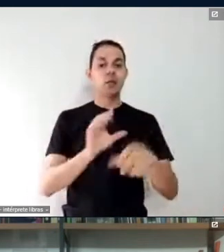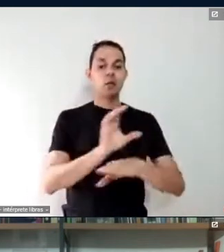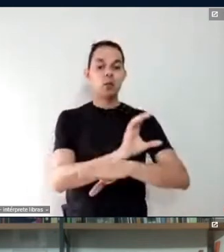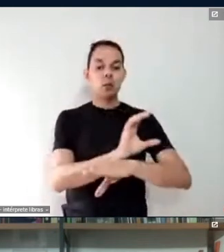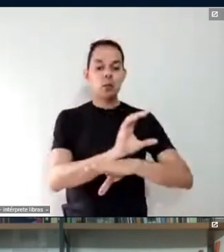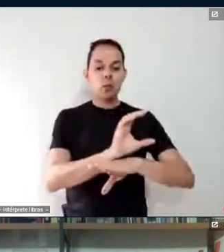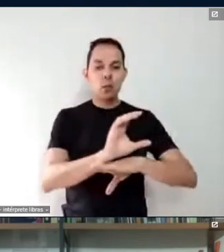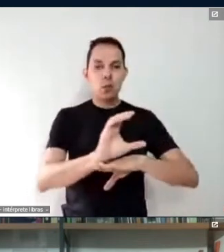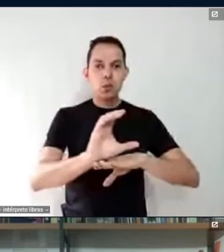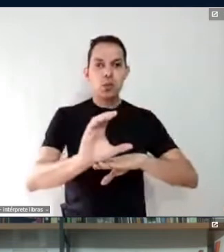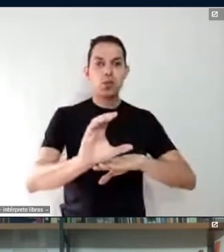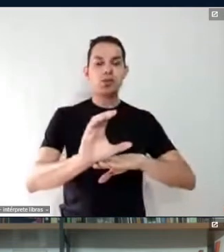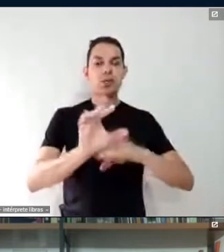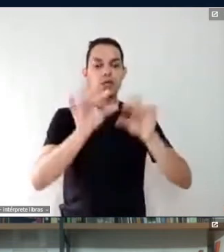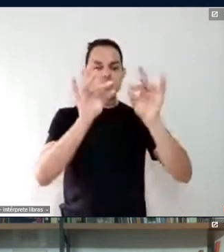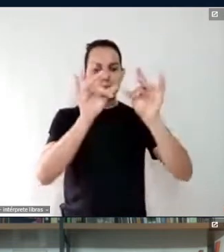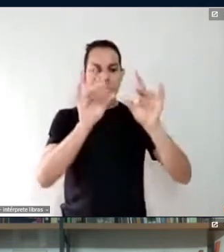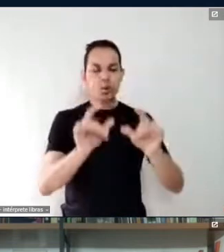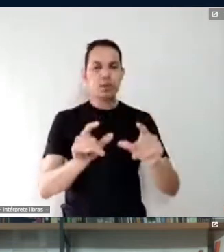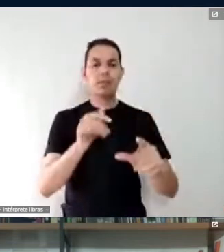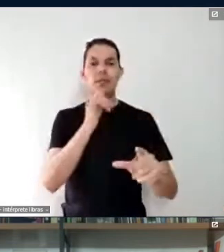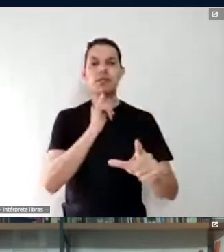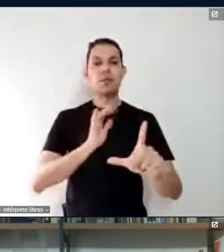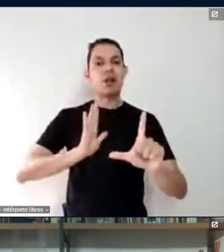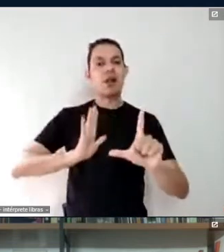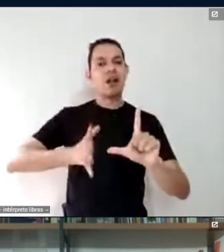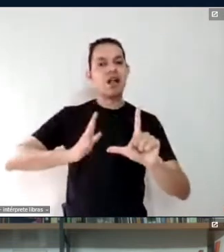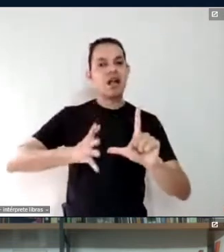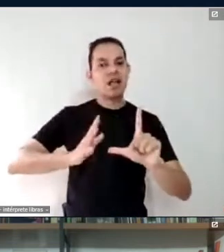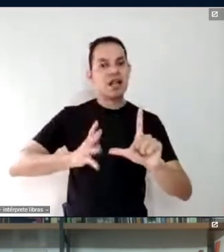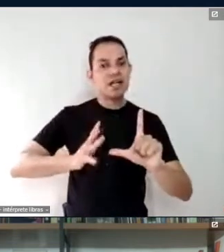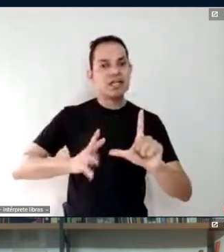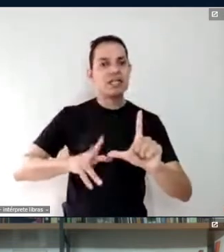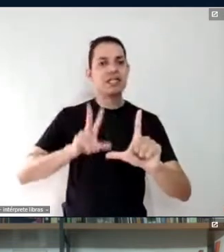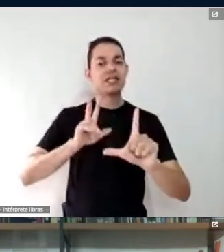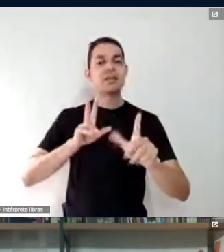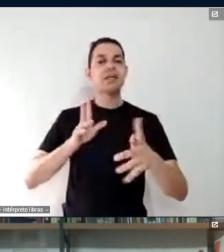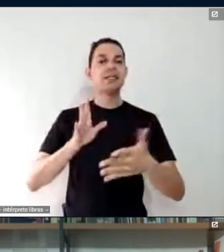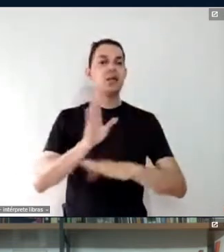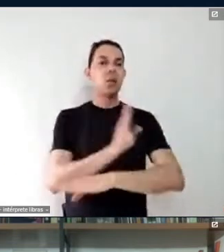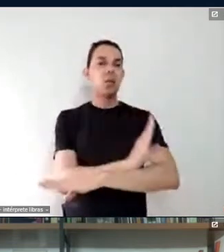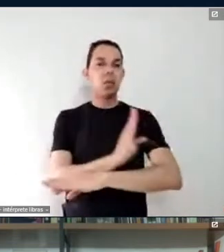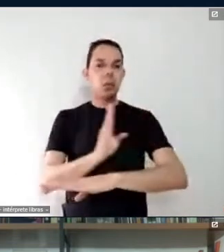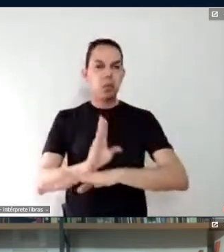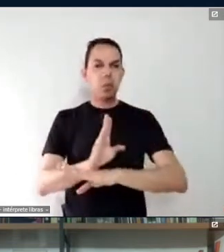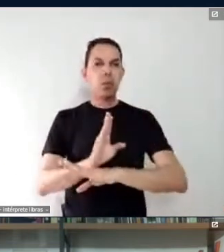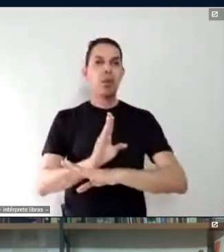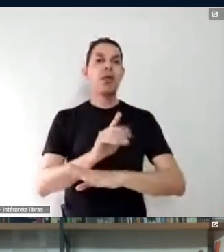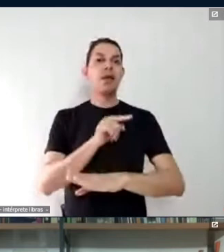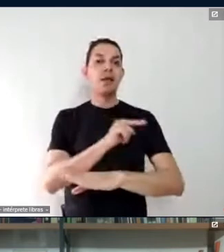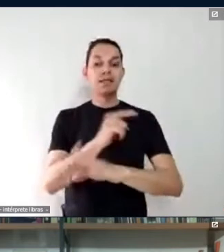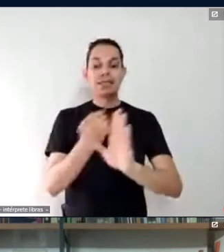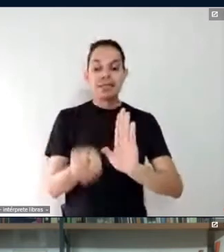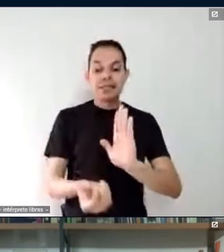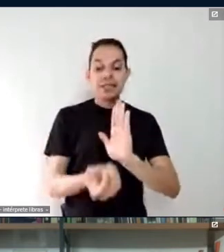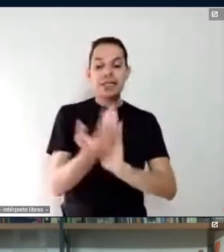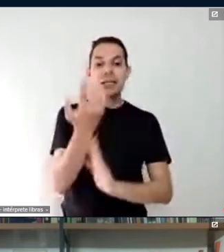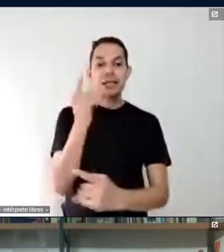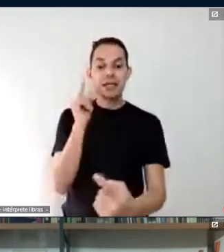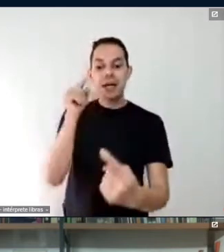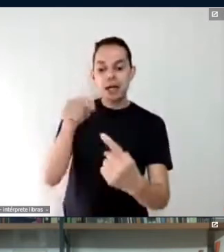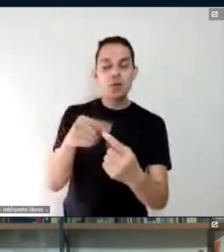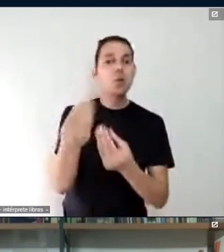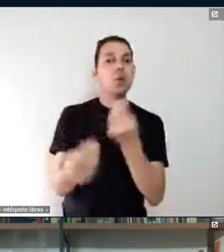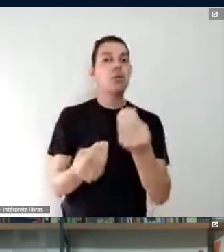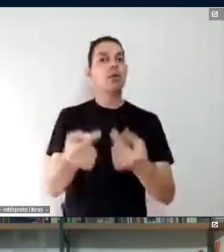letras, libras, tradução, bacharelado, eles terem sido criados também por uma política.